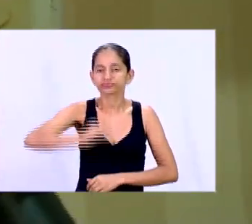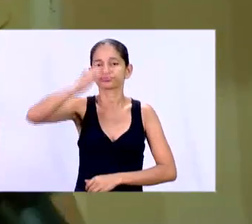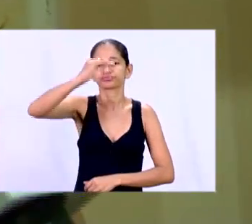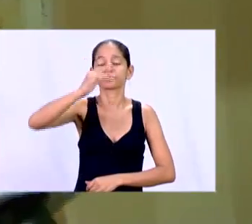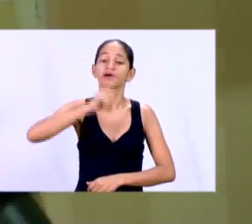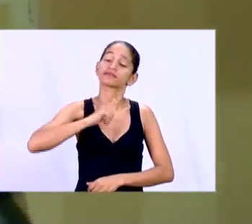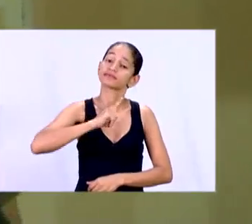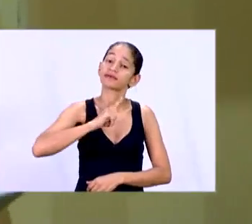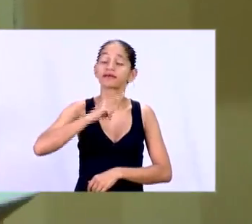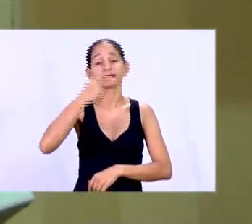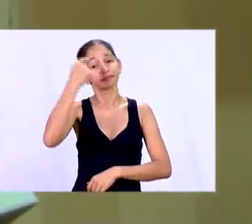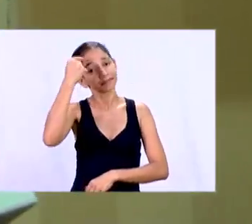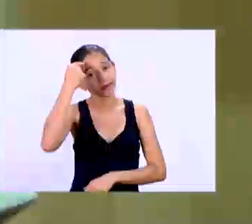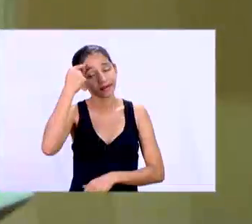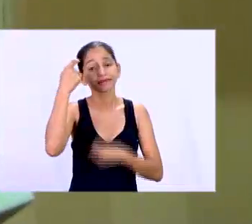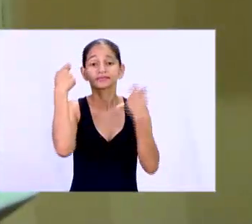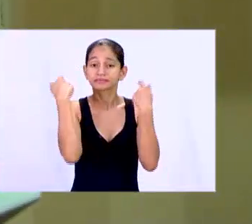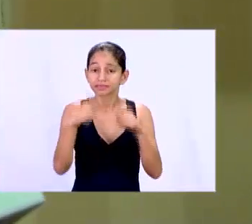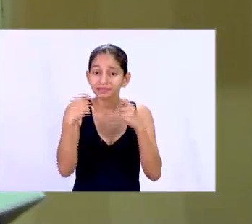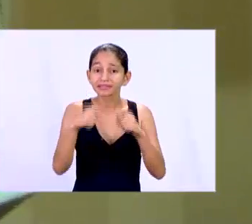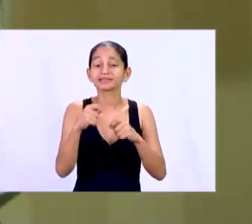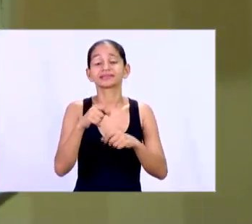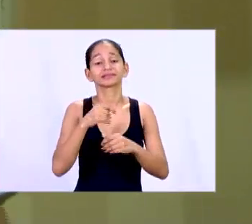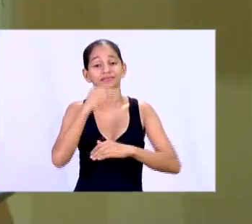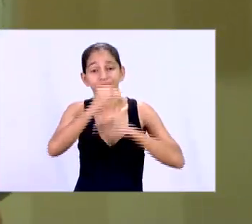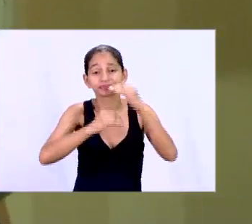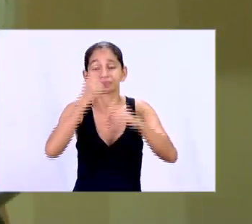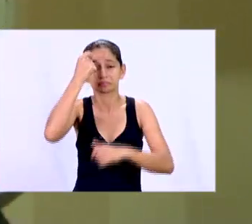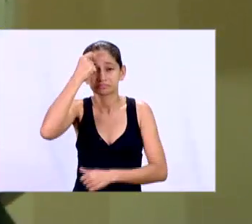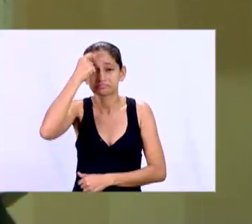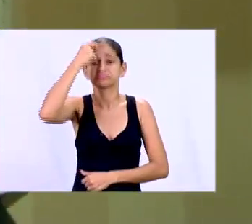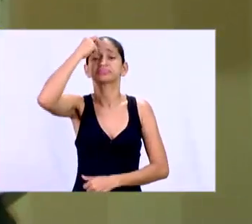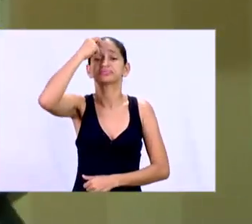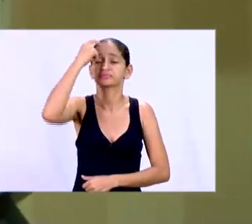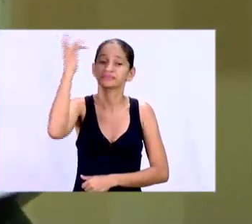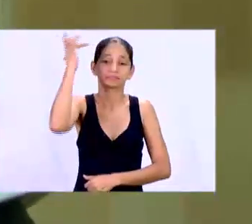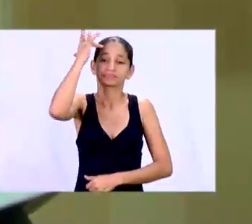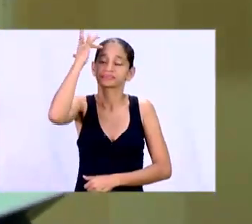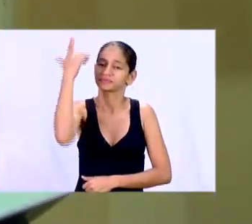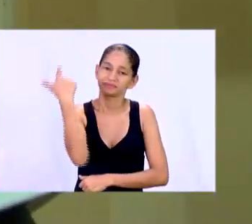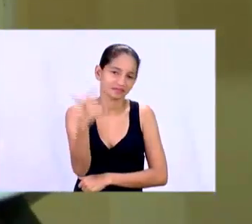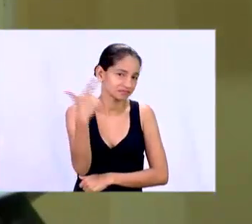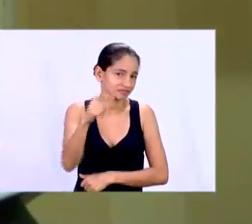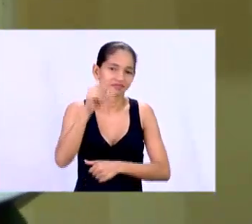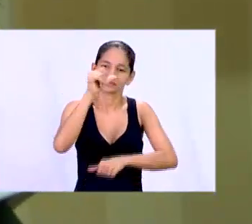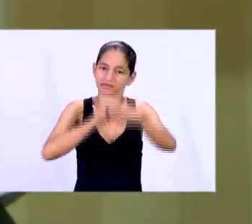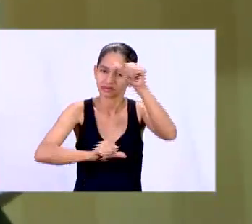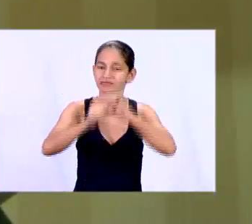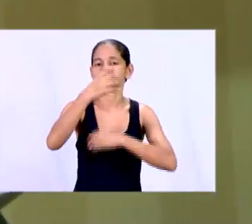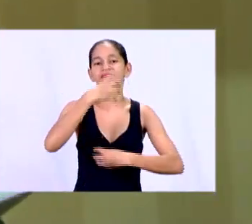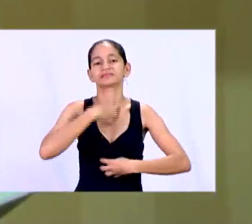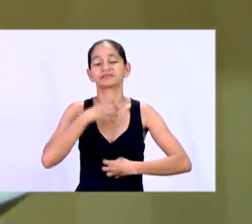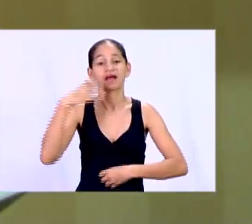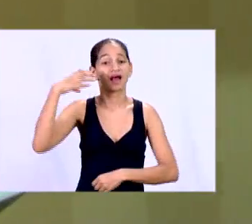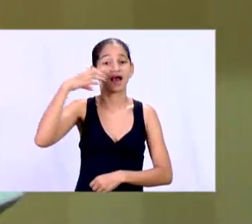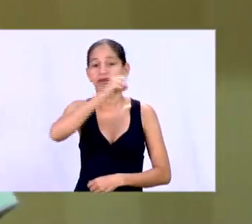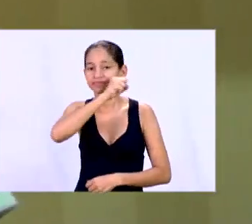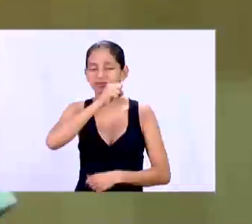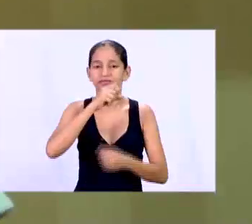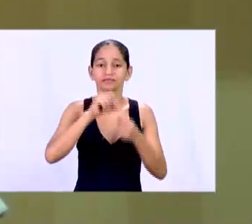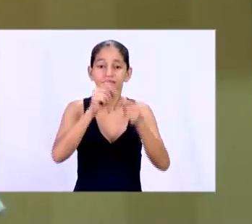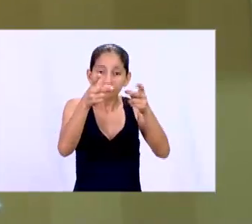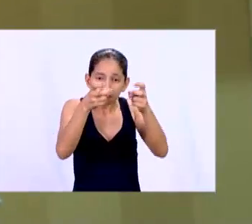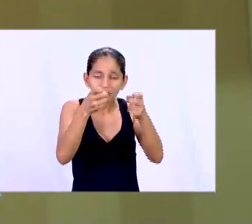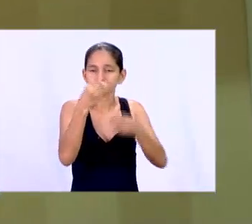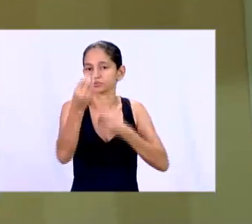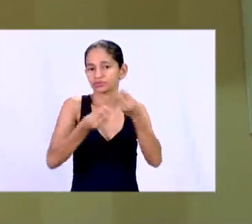que essas pessoas, né, necessitam ainda trabalhar isto, porque nós podemos fazer uma mudança de comportamento acelerado, desde que se perceba